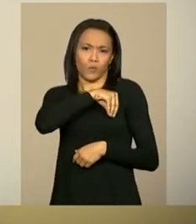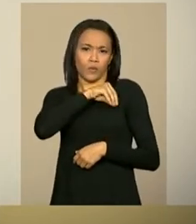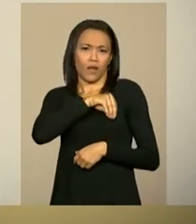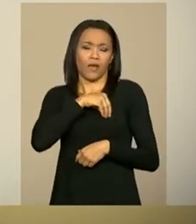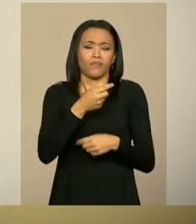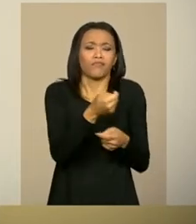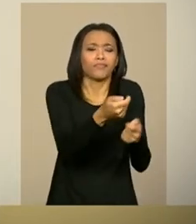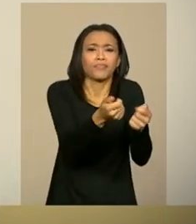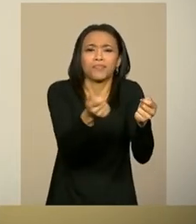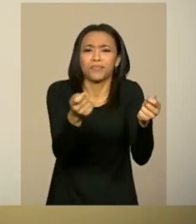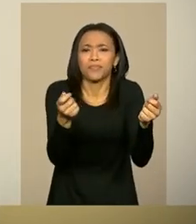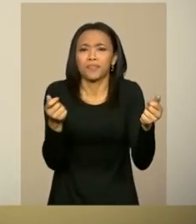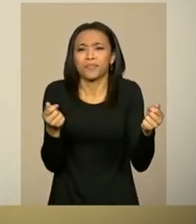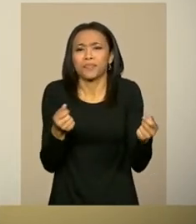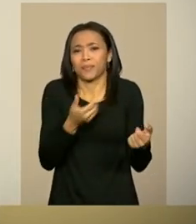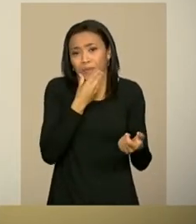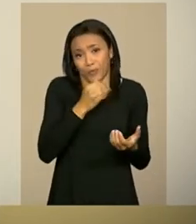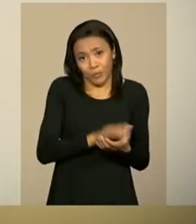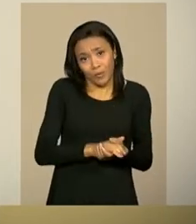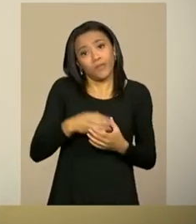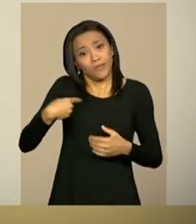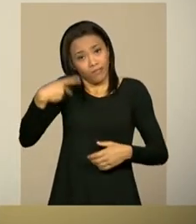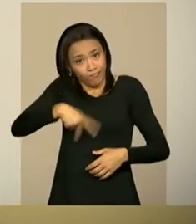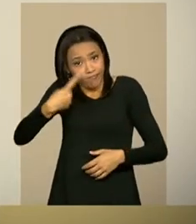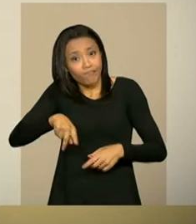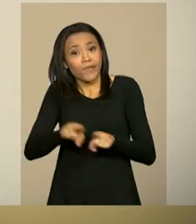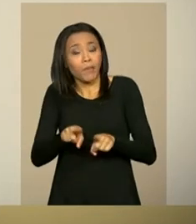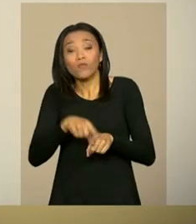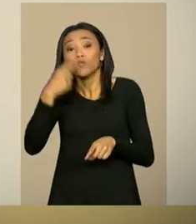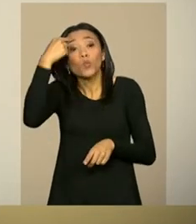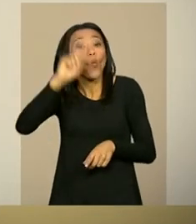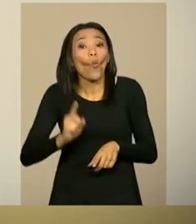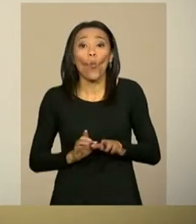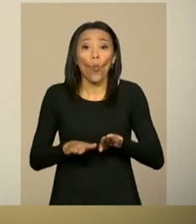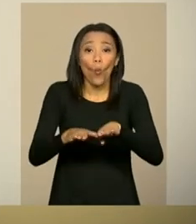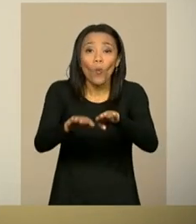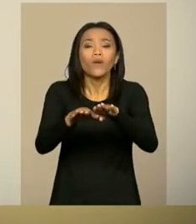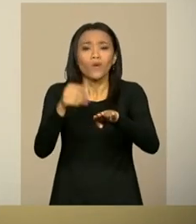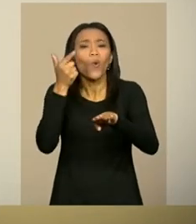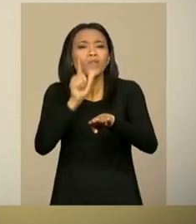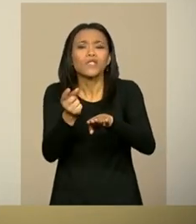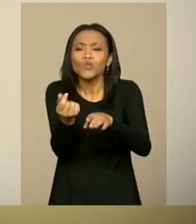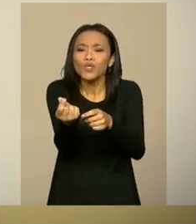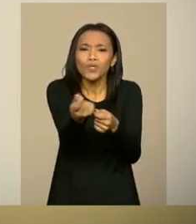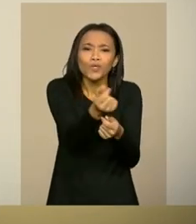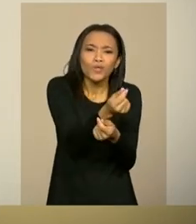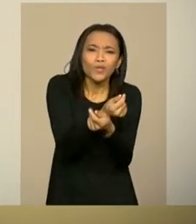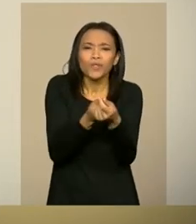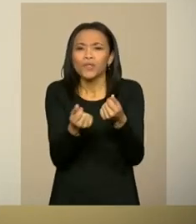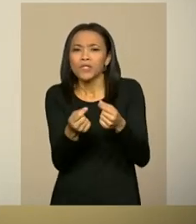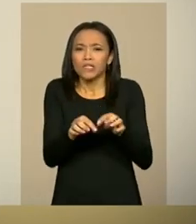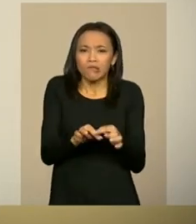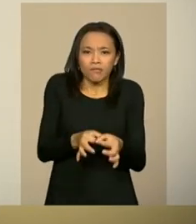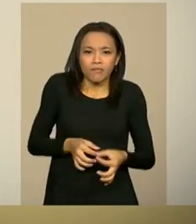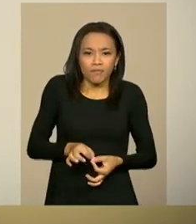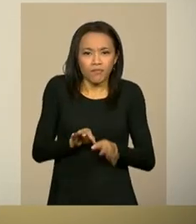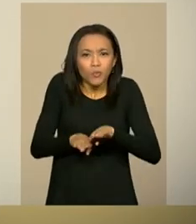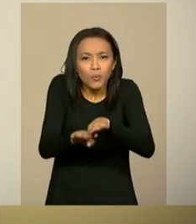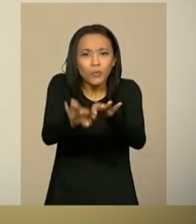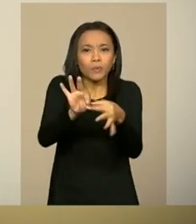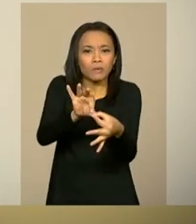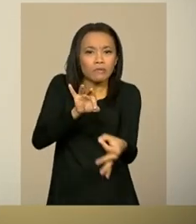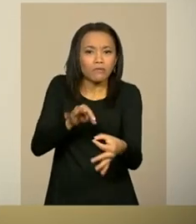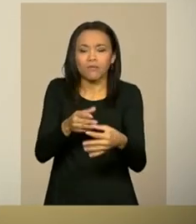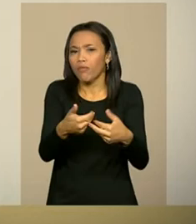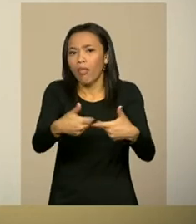pequenos trabalhos do marido dela própria que mesmo sem saber costurar ganhava um dinheirinho trocando um zíper aqui consertando uma roupa ali